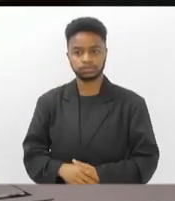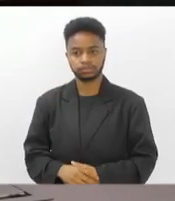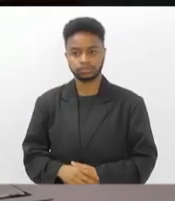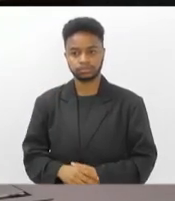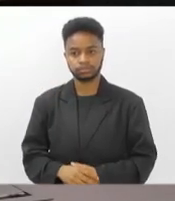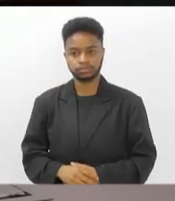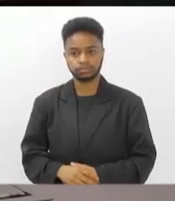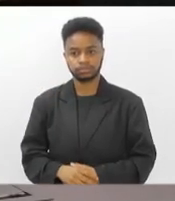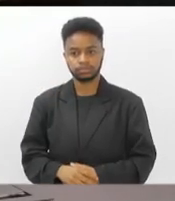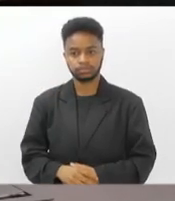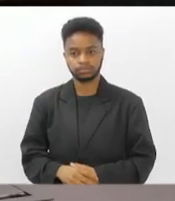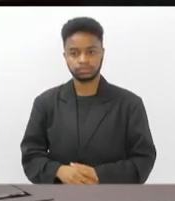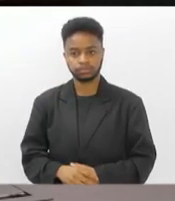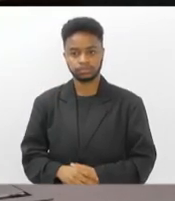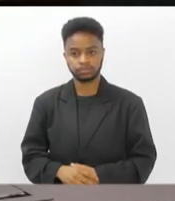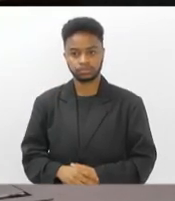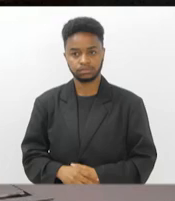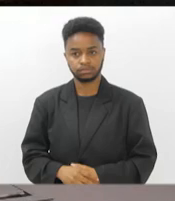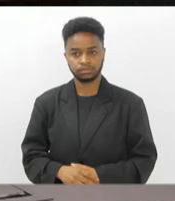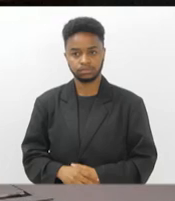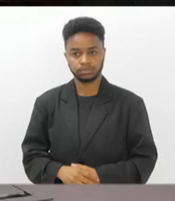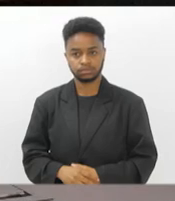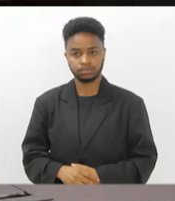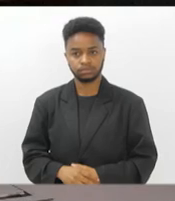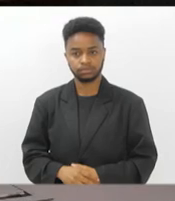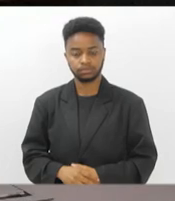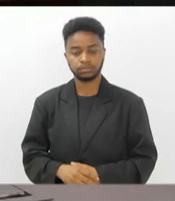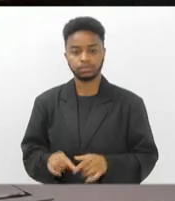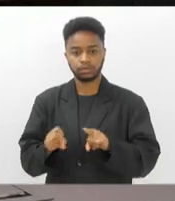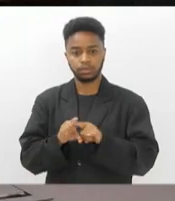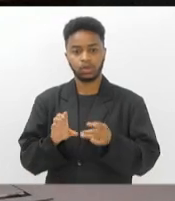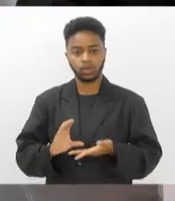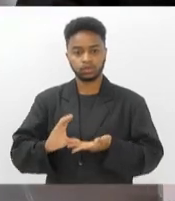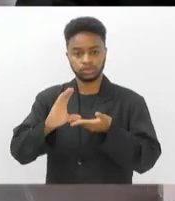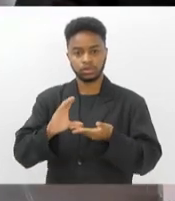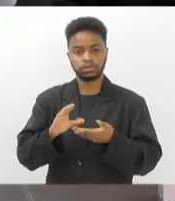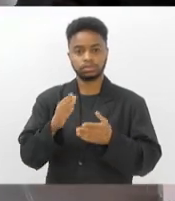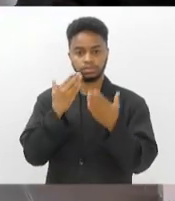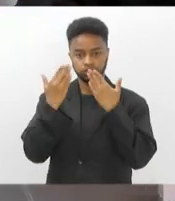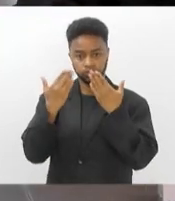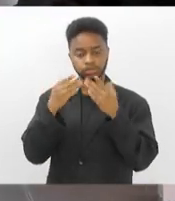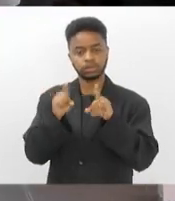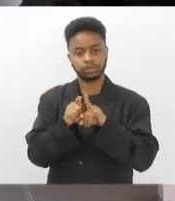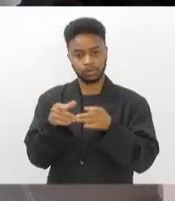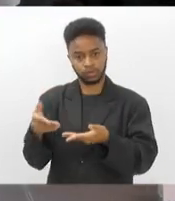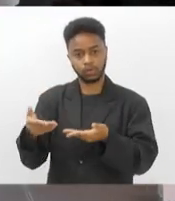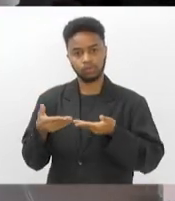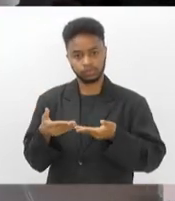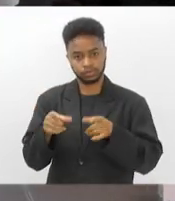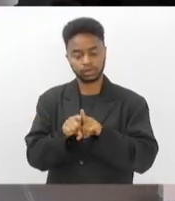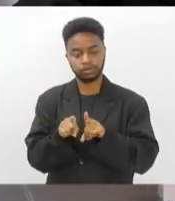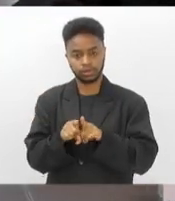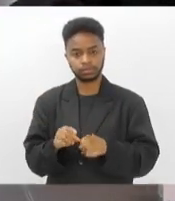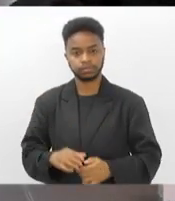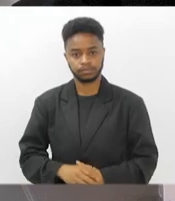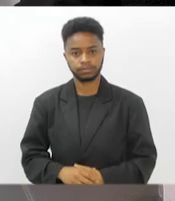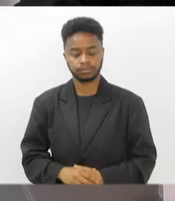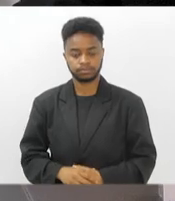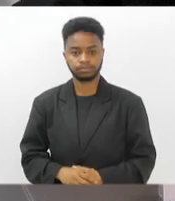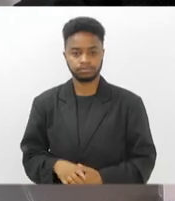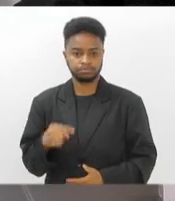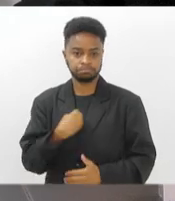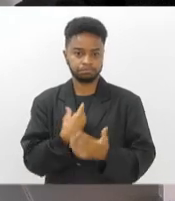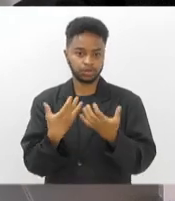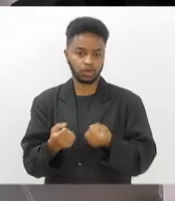importantíssimo também perdão perfeito conselho de Psicologia conselho de Psicologia também podemos convidar o representante Com certeza já tá anado muito